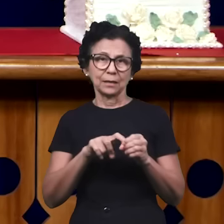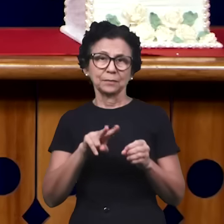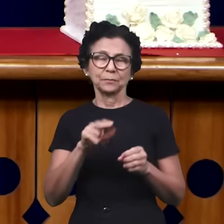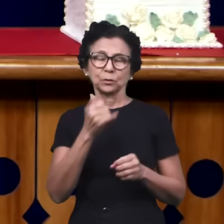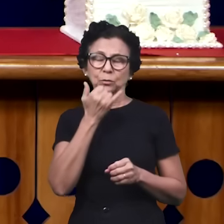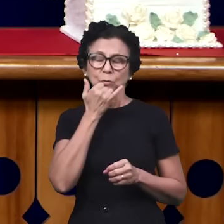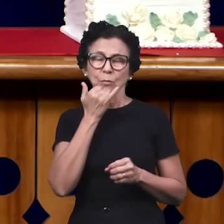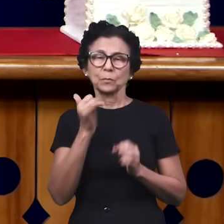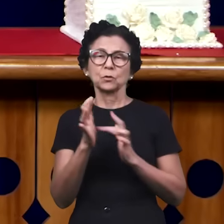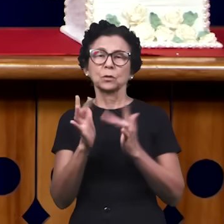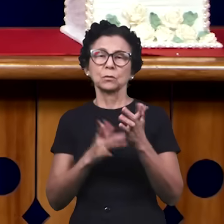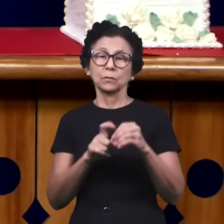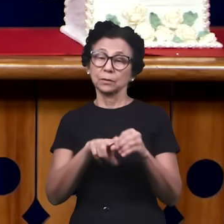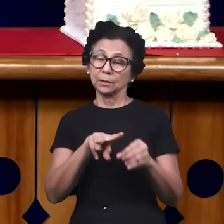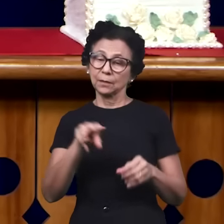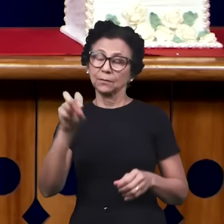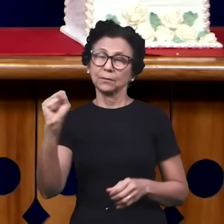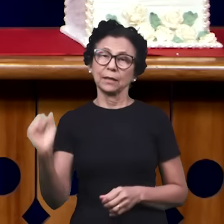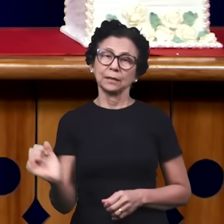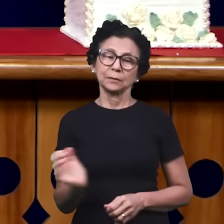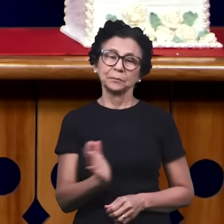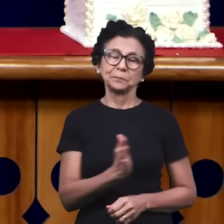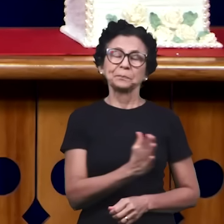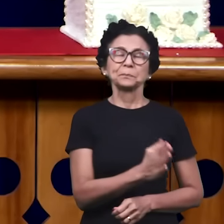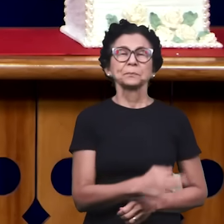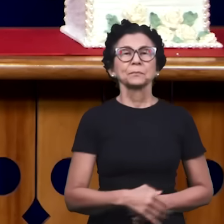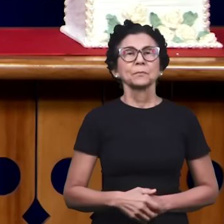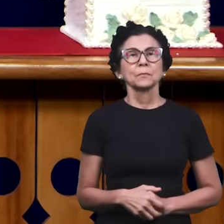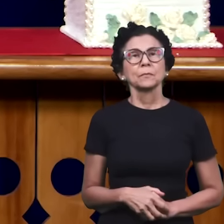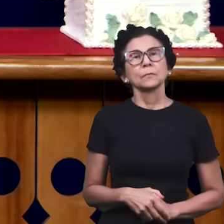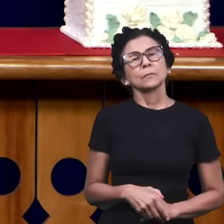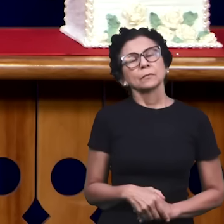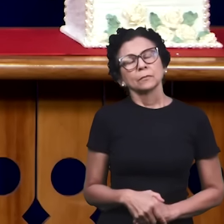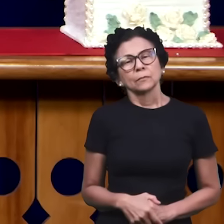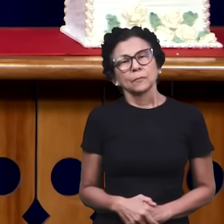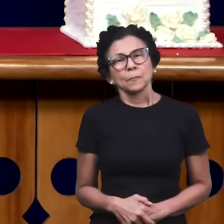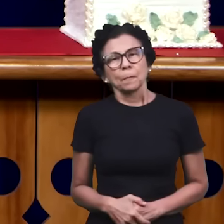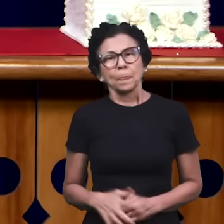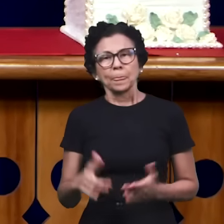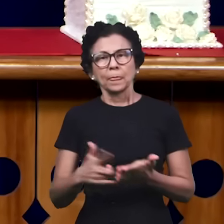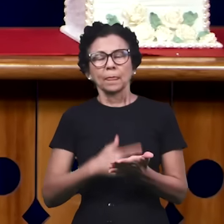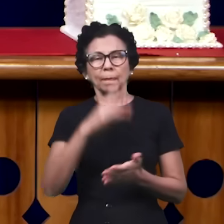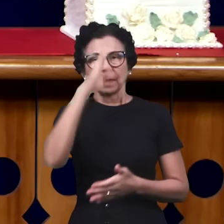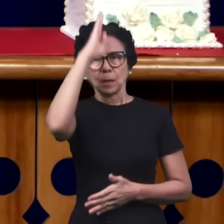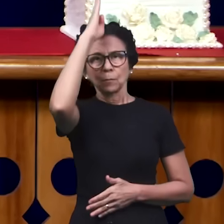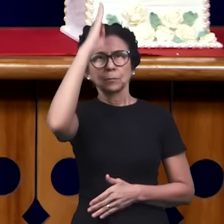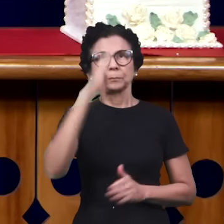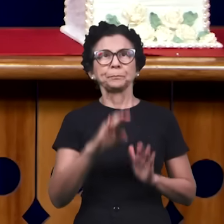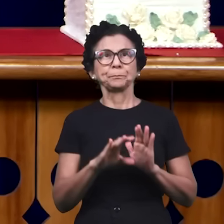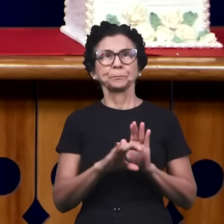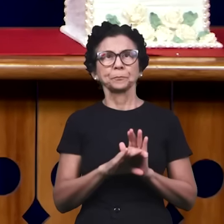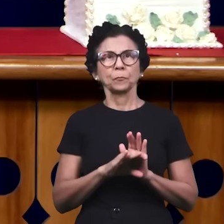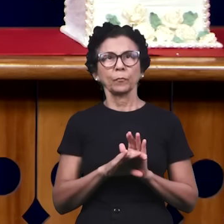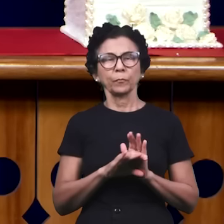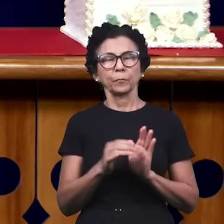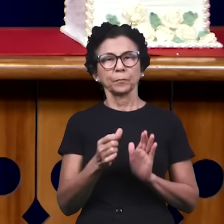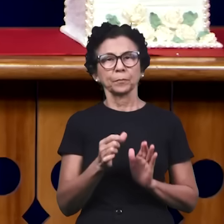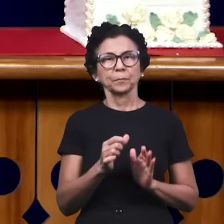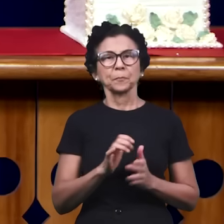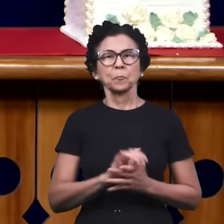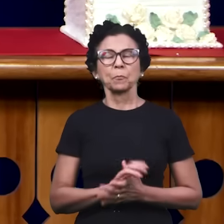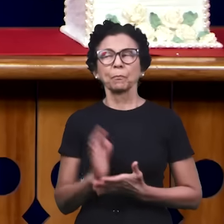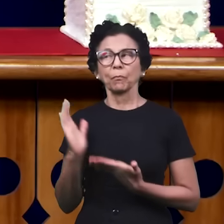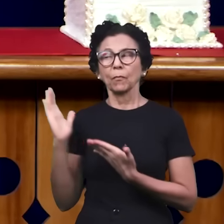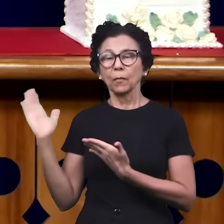momento também que a palavra fala sobre essa instrumentalidade é em Romanos 6,13, olha. Apresentai-vos a Deus